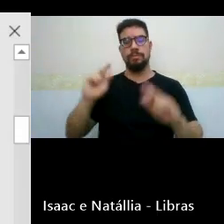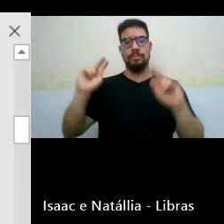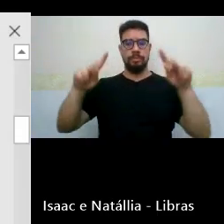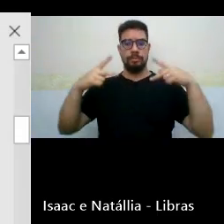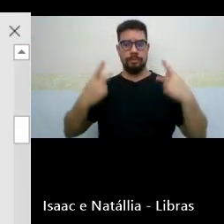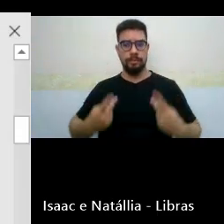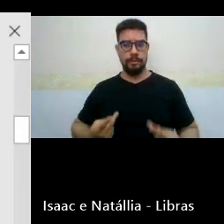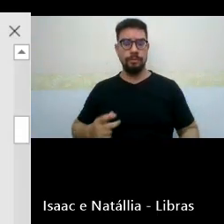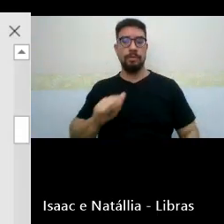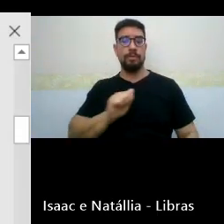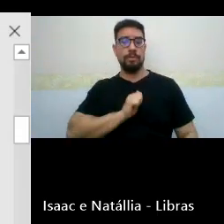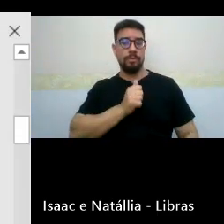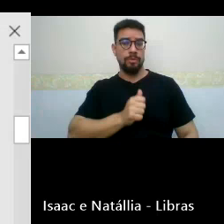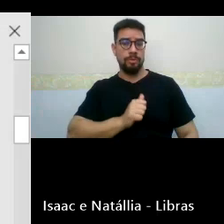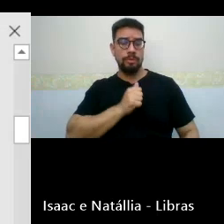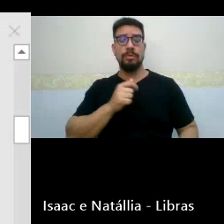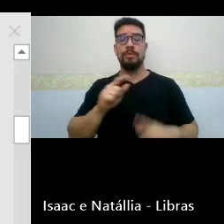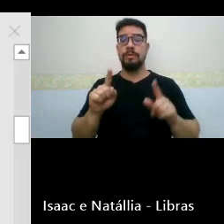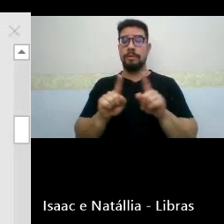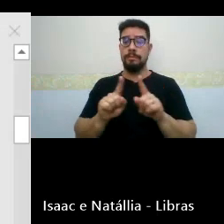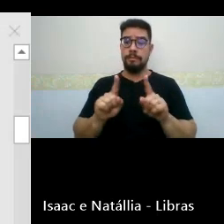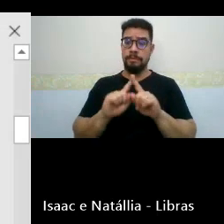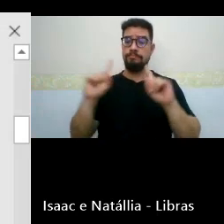antropológica, e de